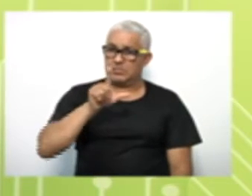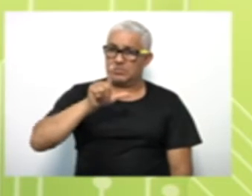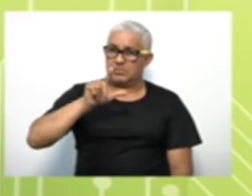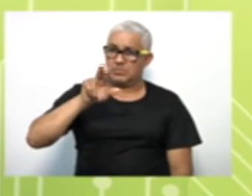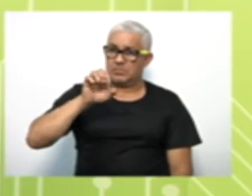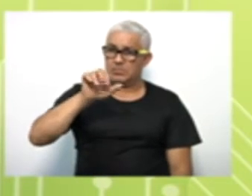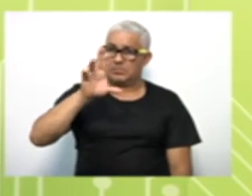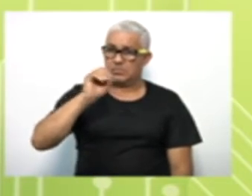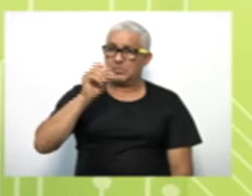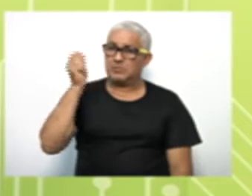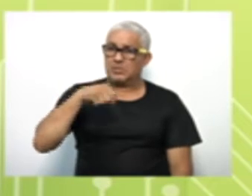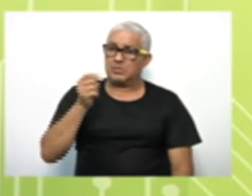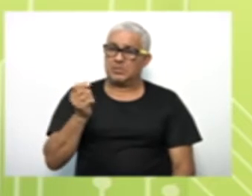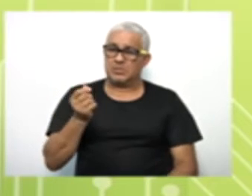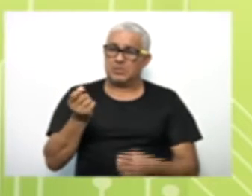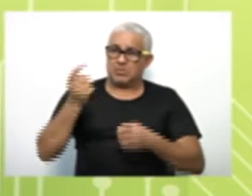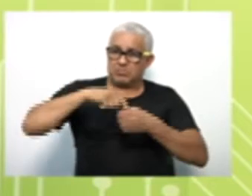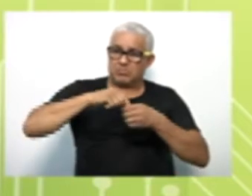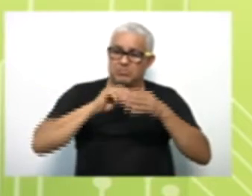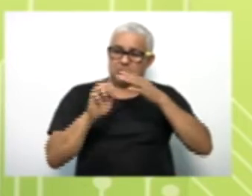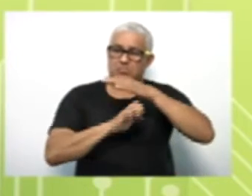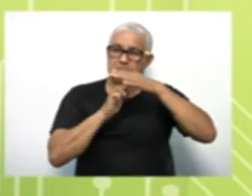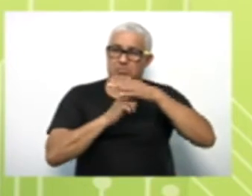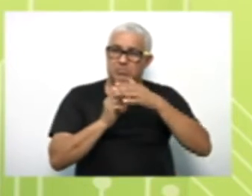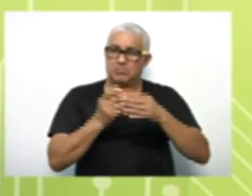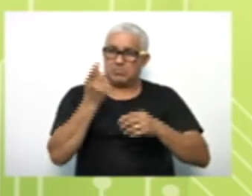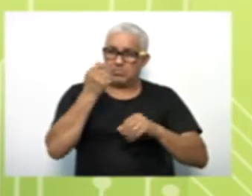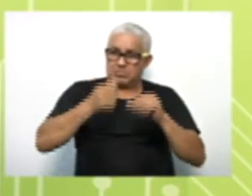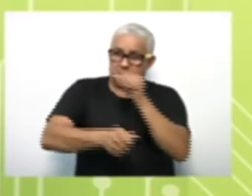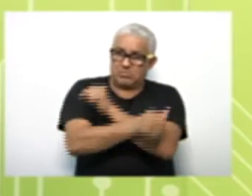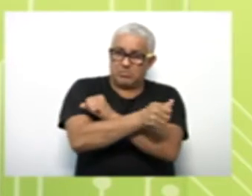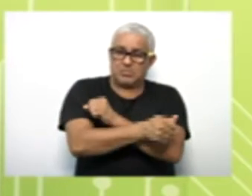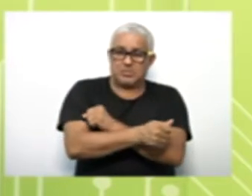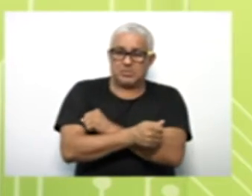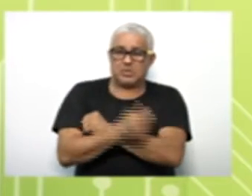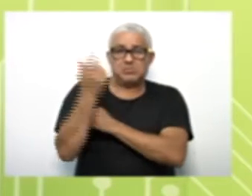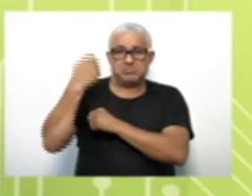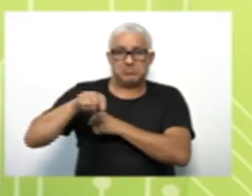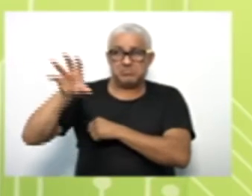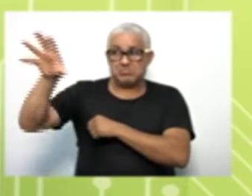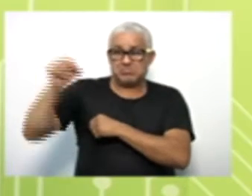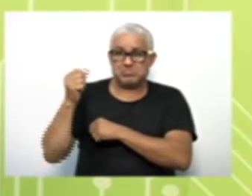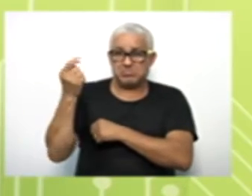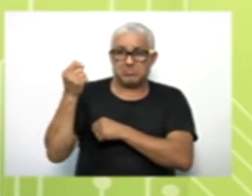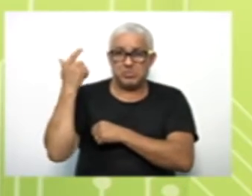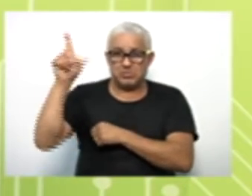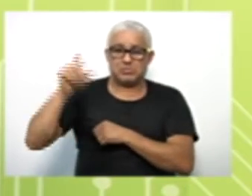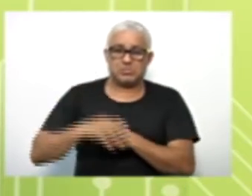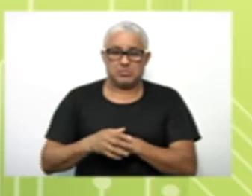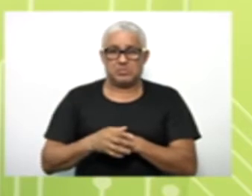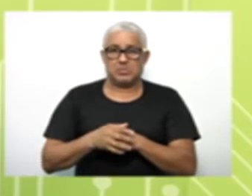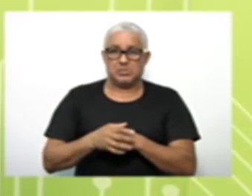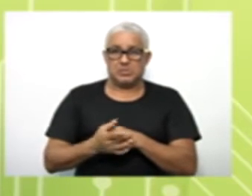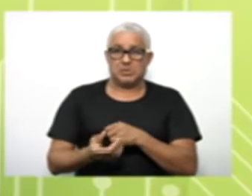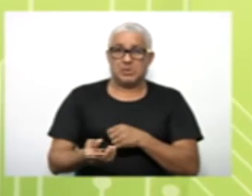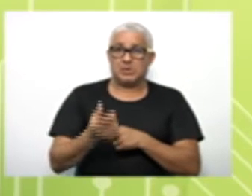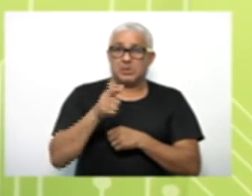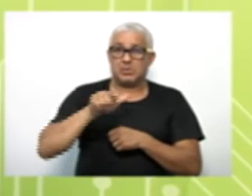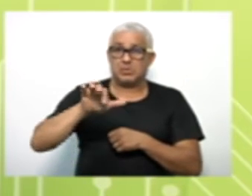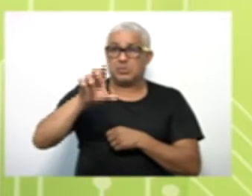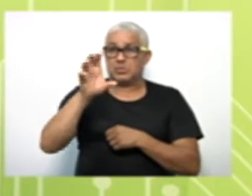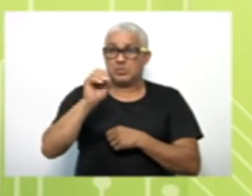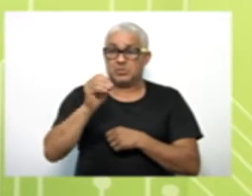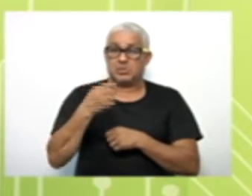posso reinvestir sem fazer a tomada de capital de terceiros, para quando esse lucro venha em relação ao meu investimento, eu não tenho que pagar os juros para o